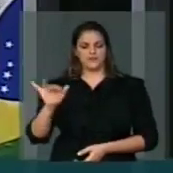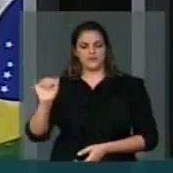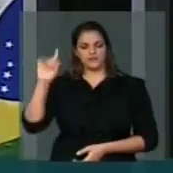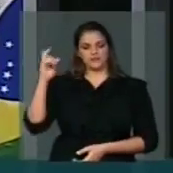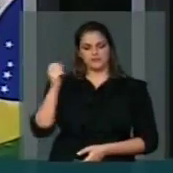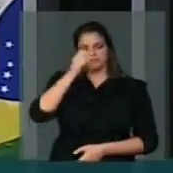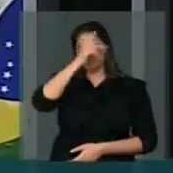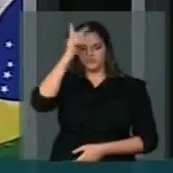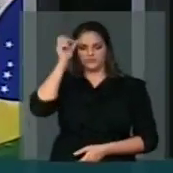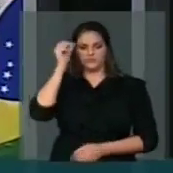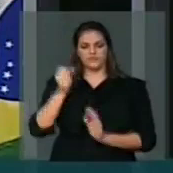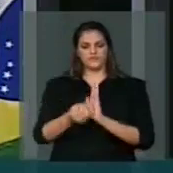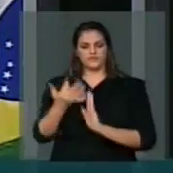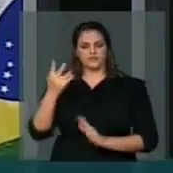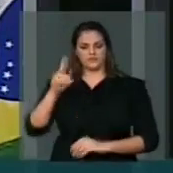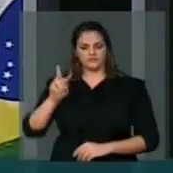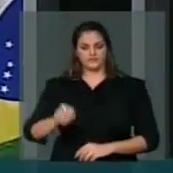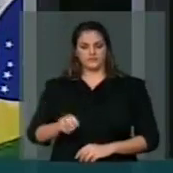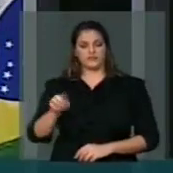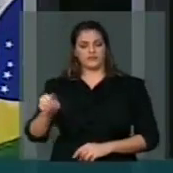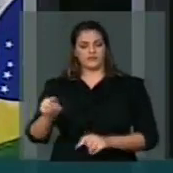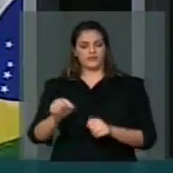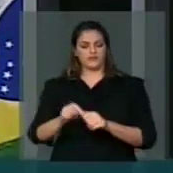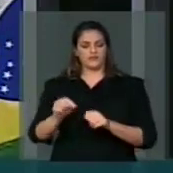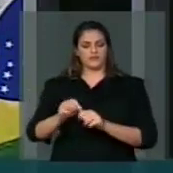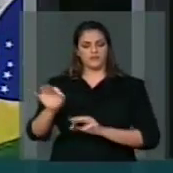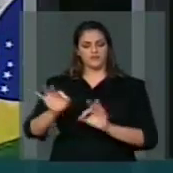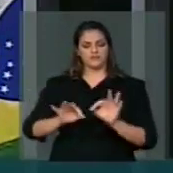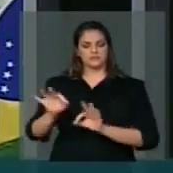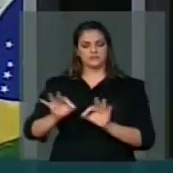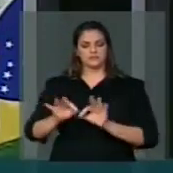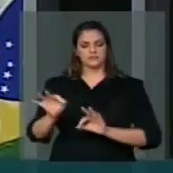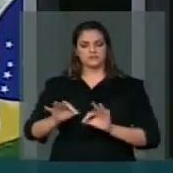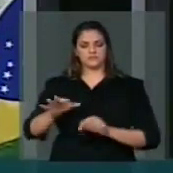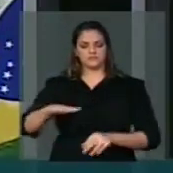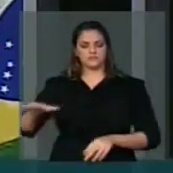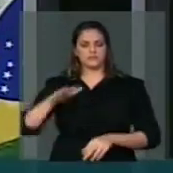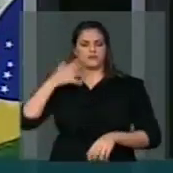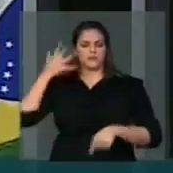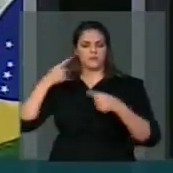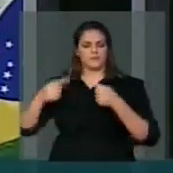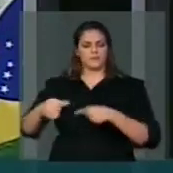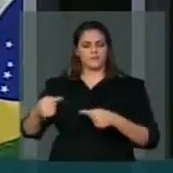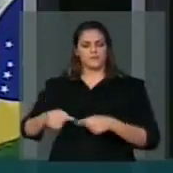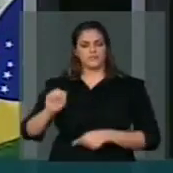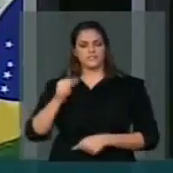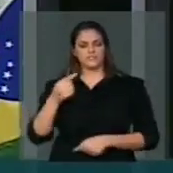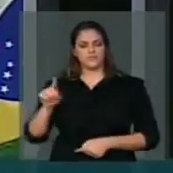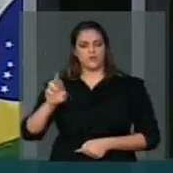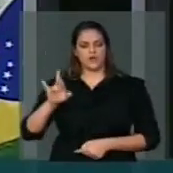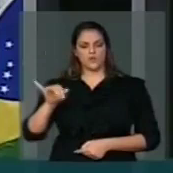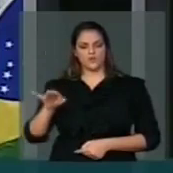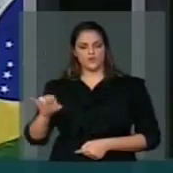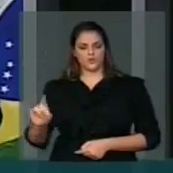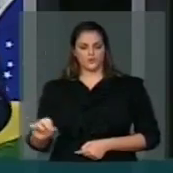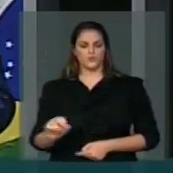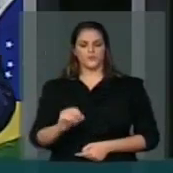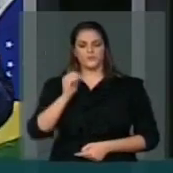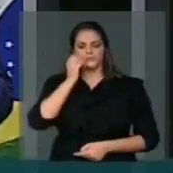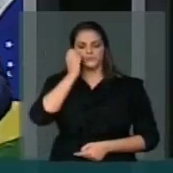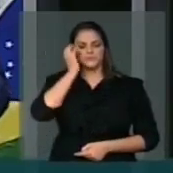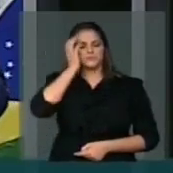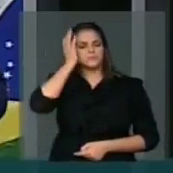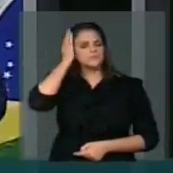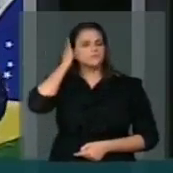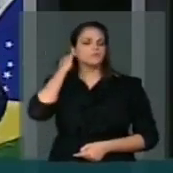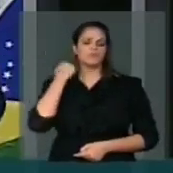por várias vezes e constituiu uma família política de São Raimundo que é para sempre. E quero